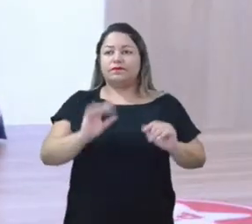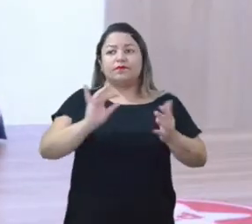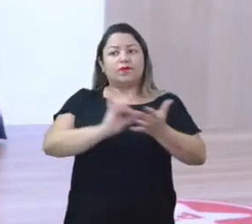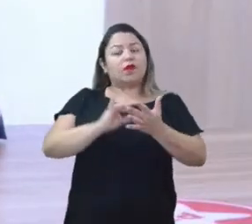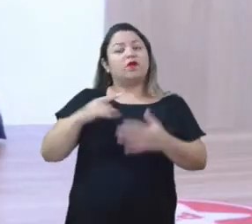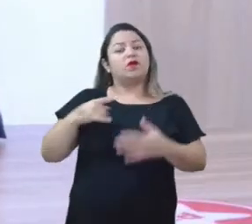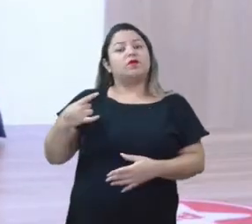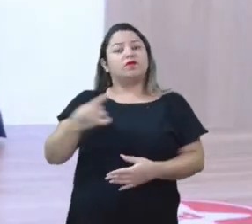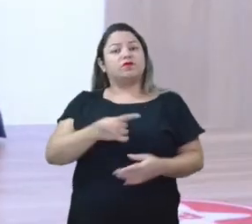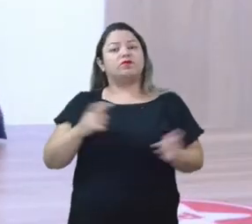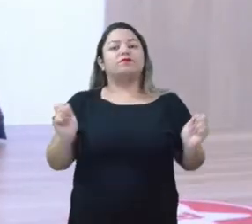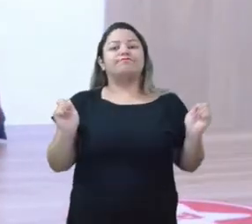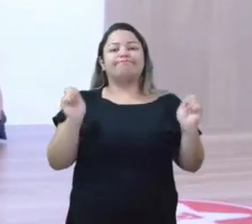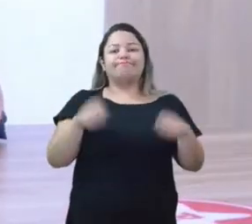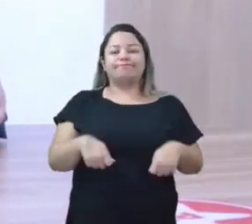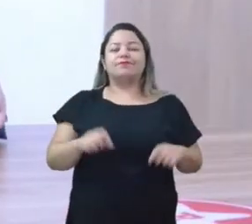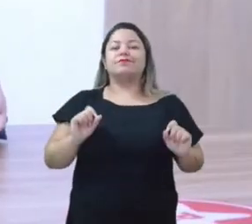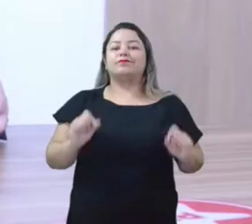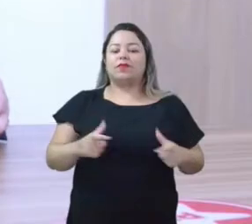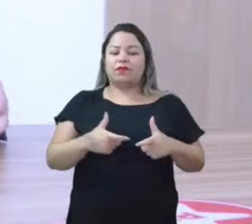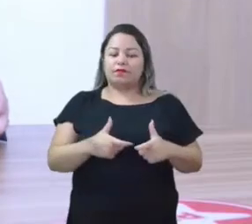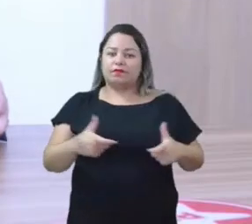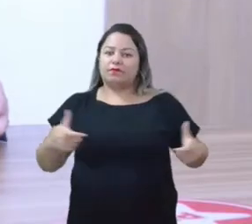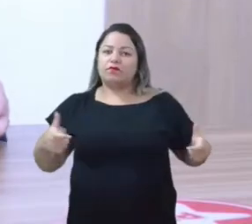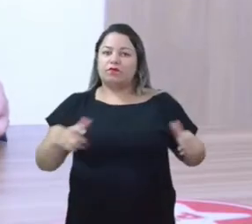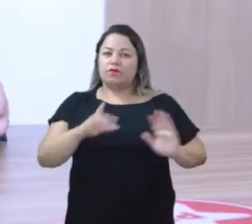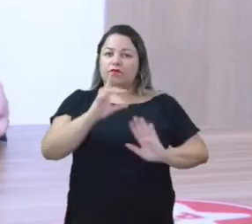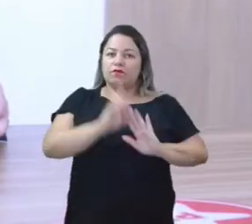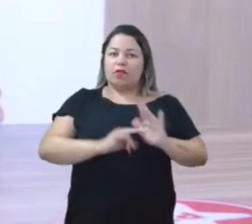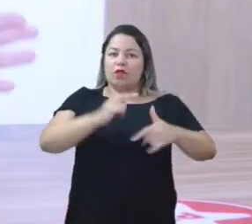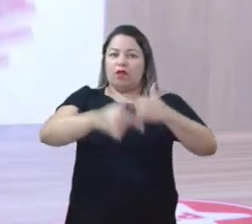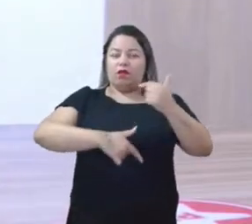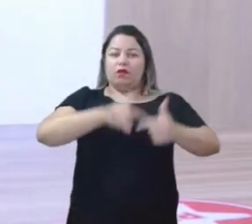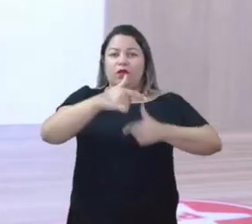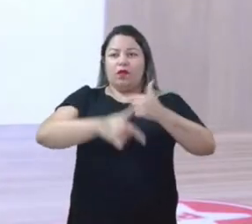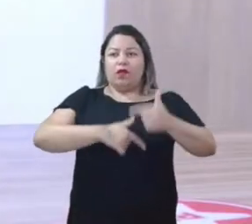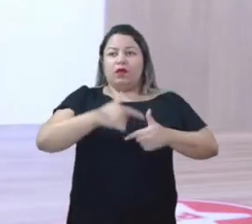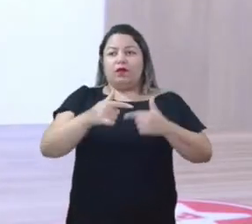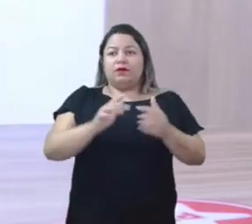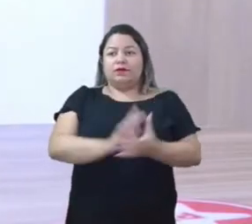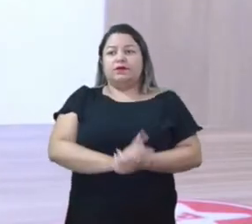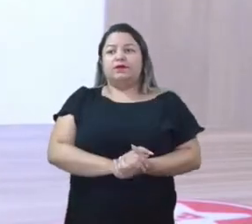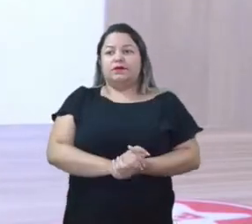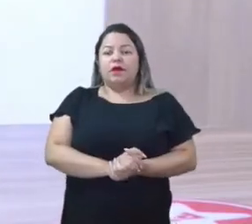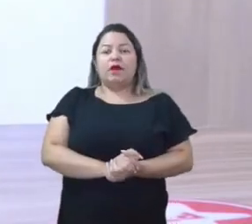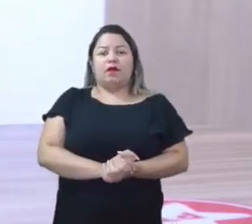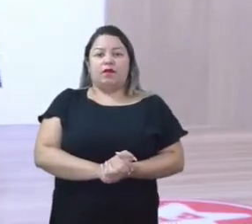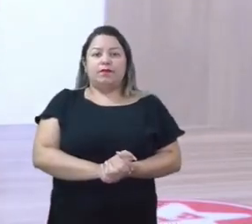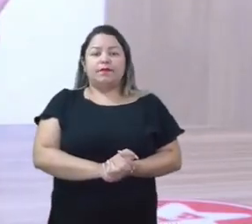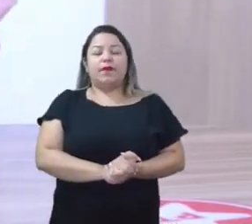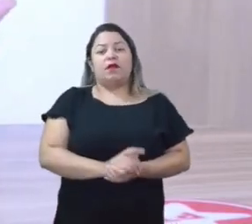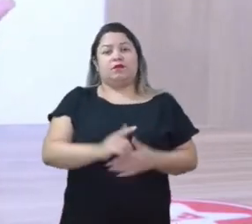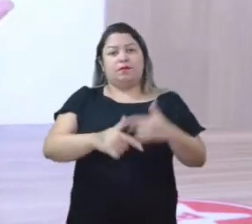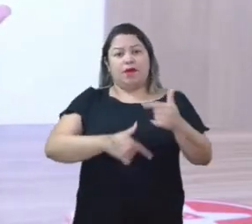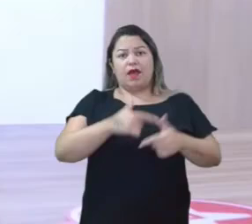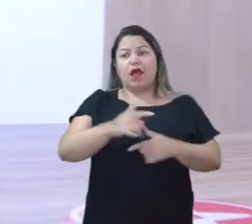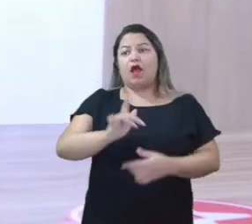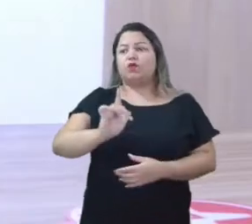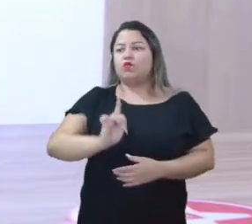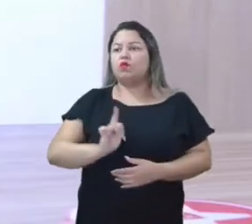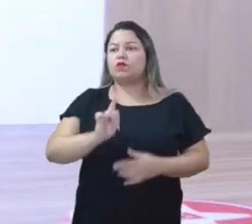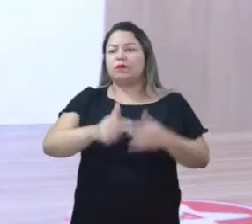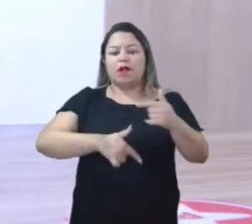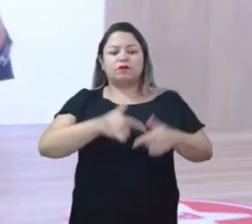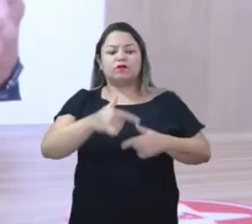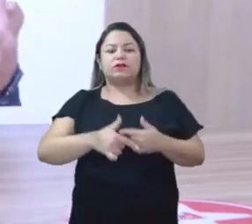nós precisamos ampliar os direitos dos trabalhadores, ter vida para além do trabalho, permitir que o trabalhador tenha